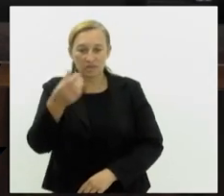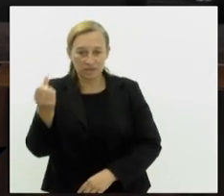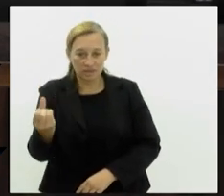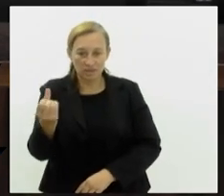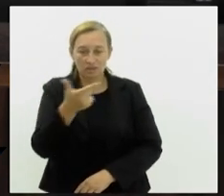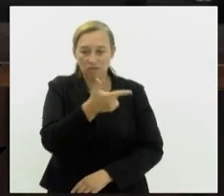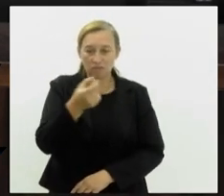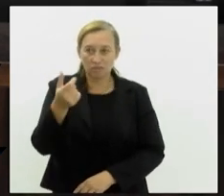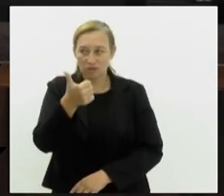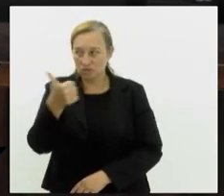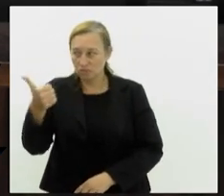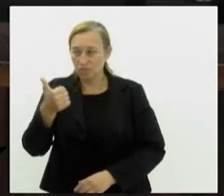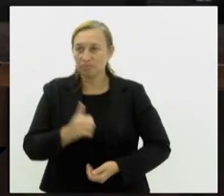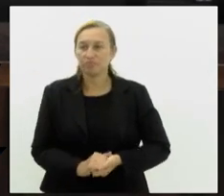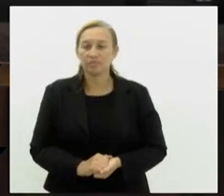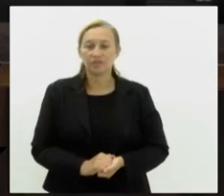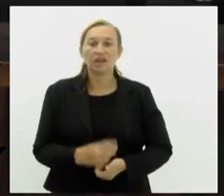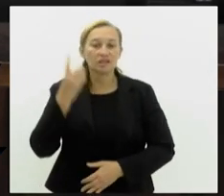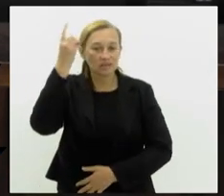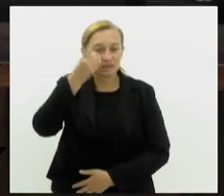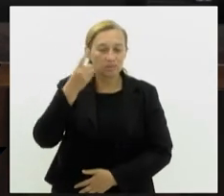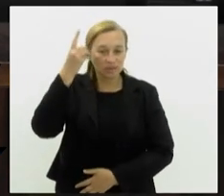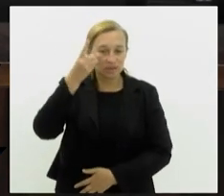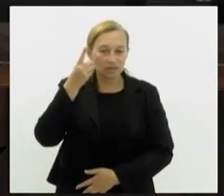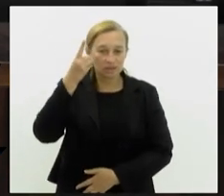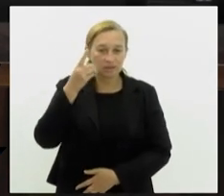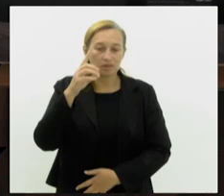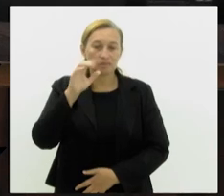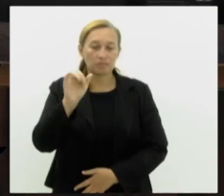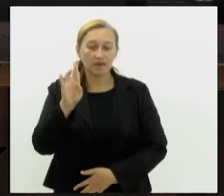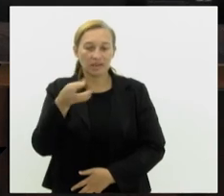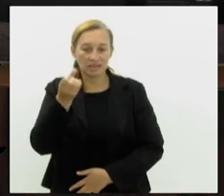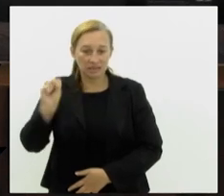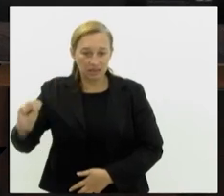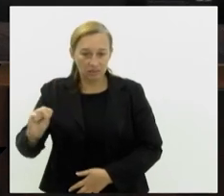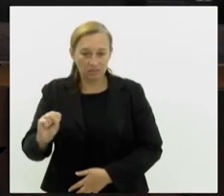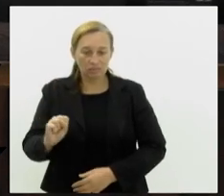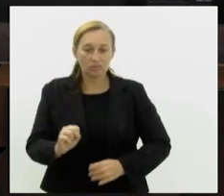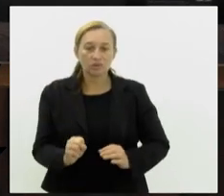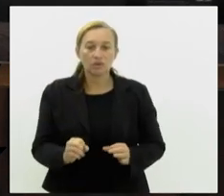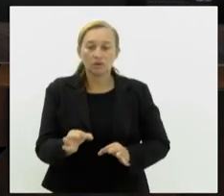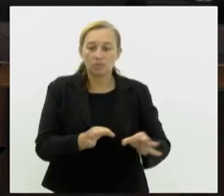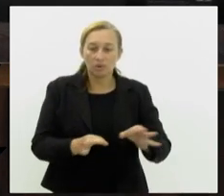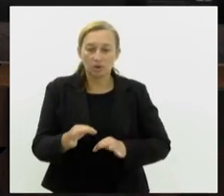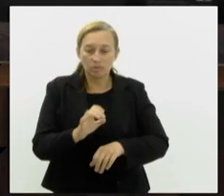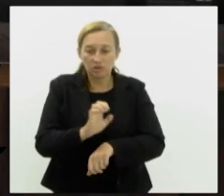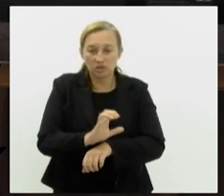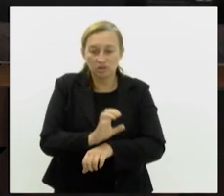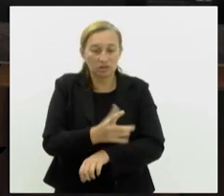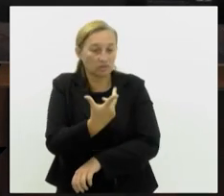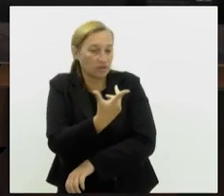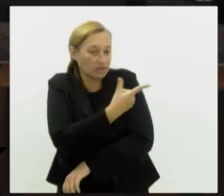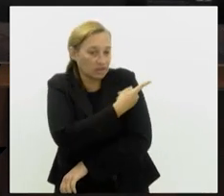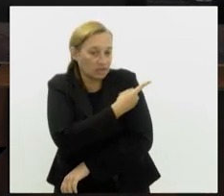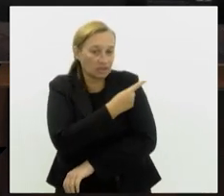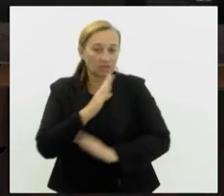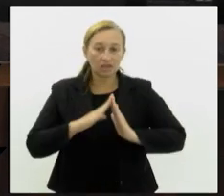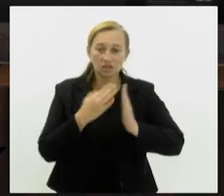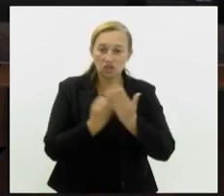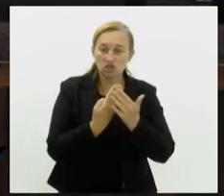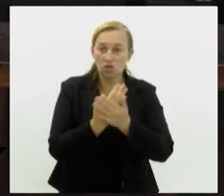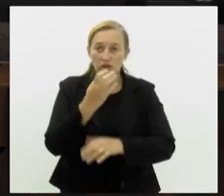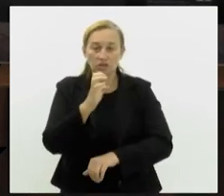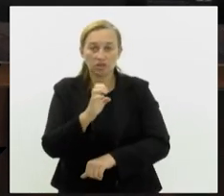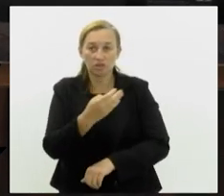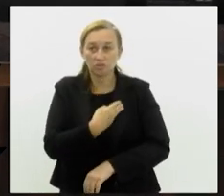4.926, de 2021, de autoria do deputado Brazão, que dispõe sobre o Programa Estadual de Vacinação nas Escolas Públicas no âmbito do